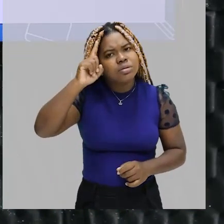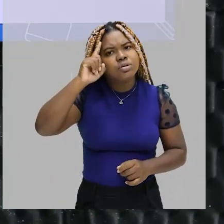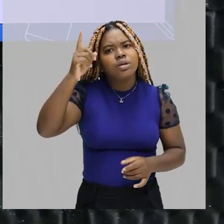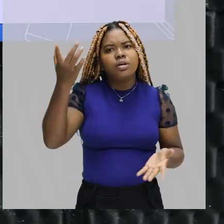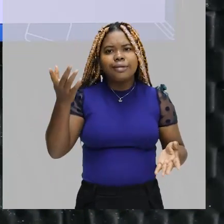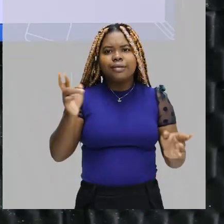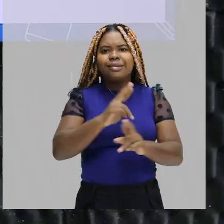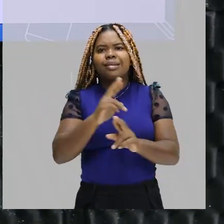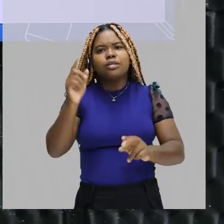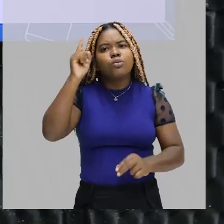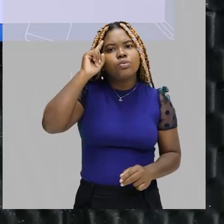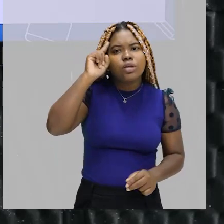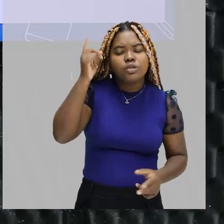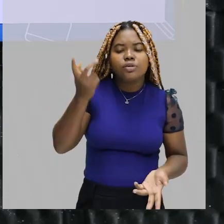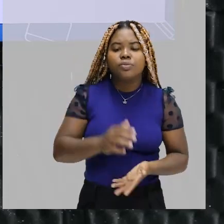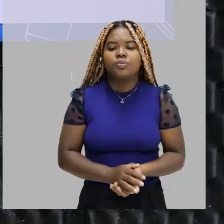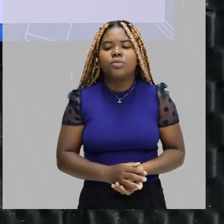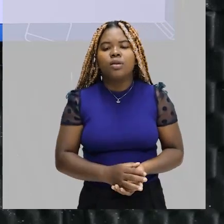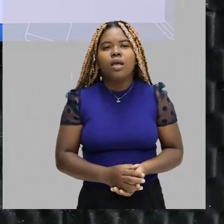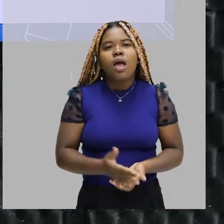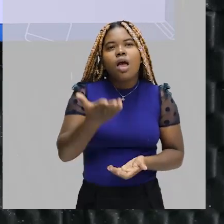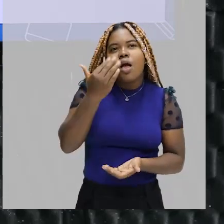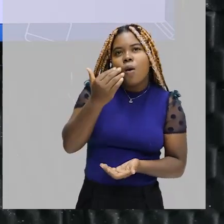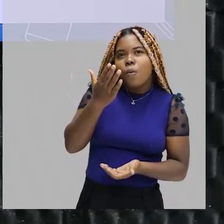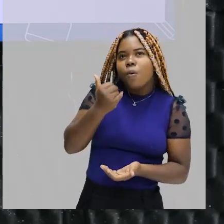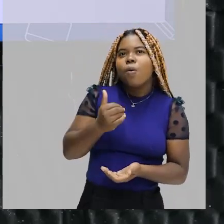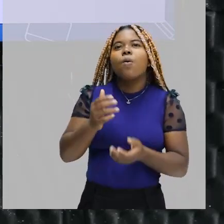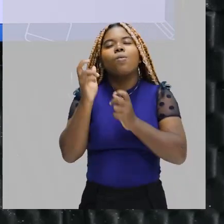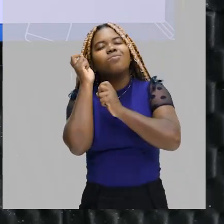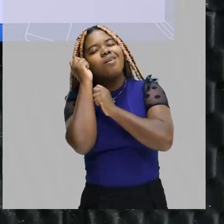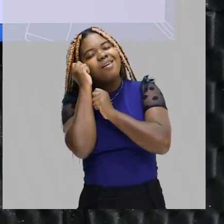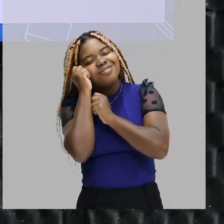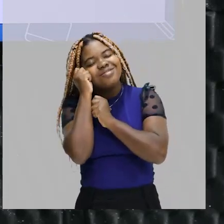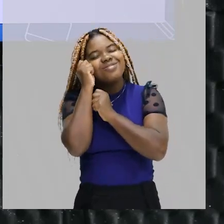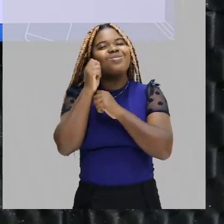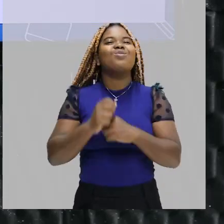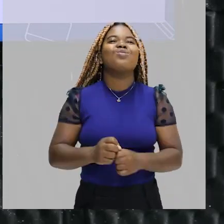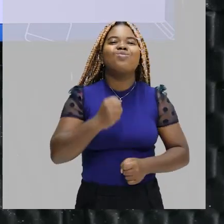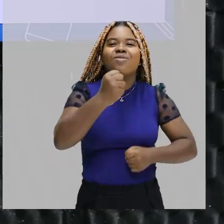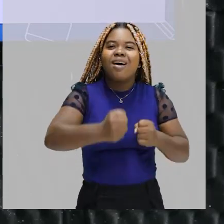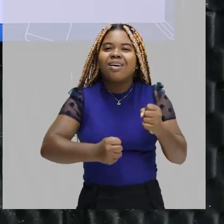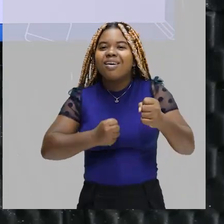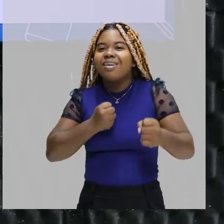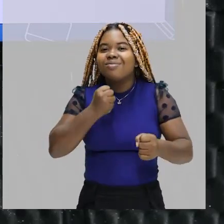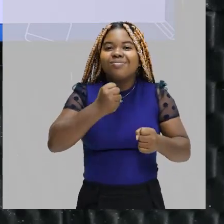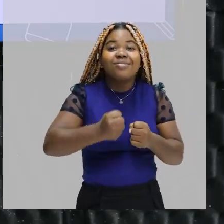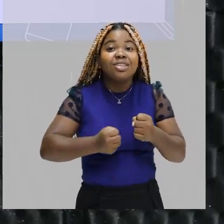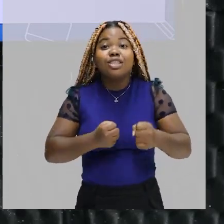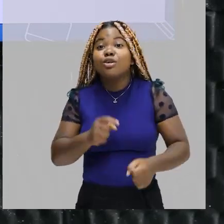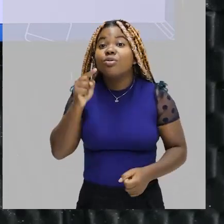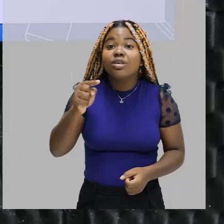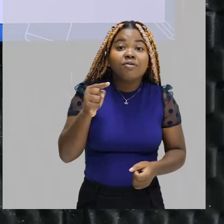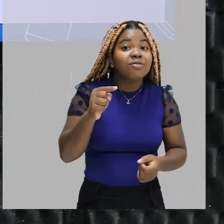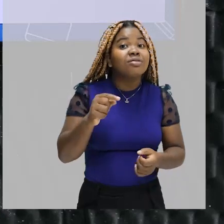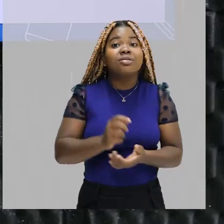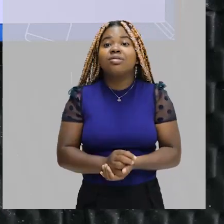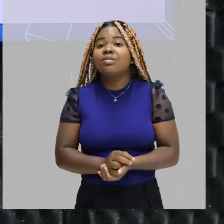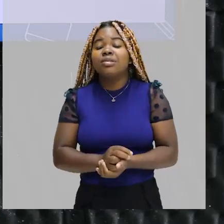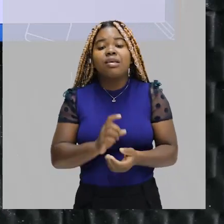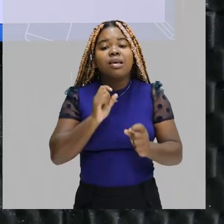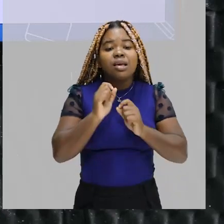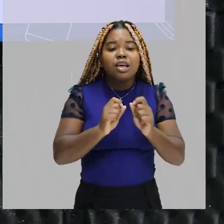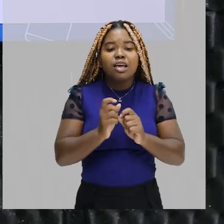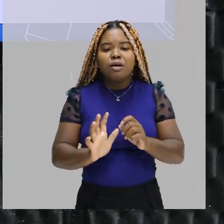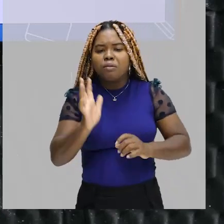fazem parte do nosso dia a dia. Eu como, eu durmo, eu caminho, coisas que você faz com frequência. Tá?